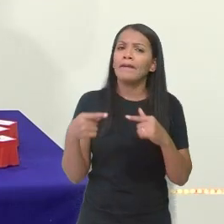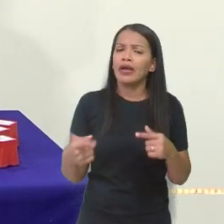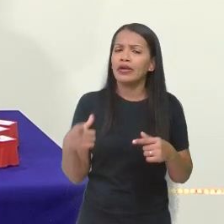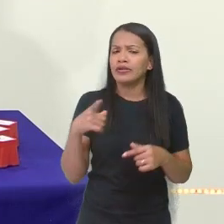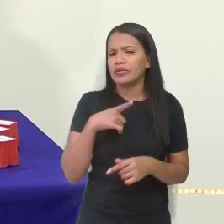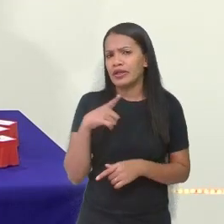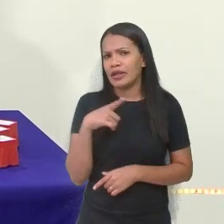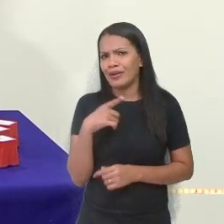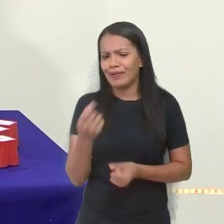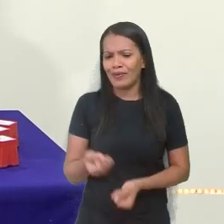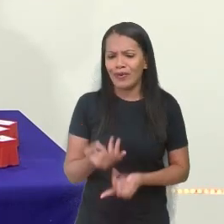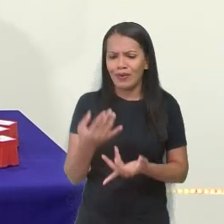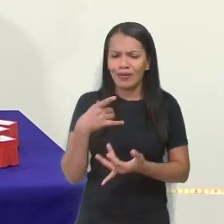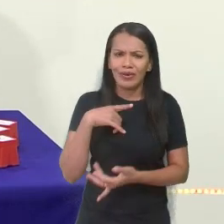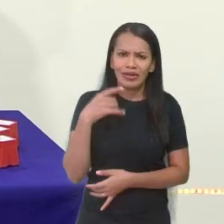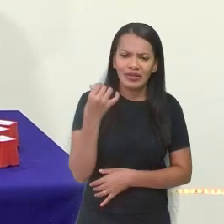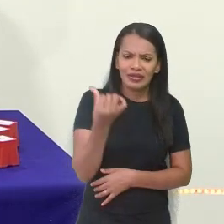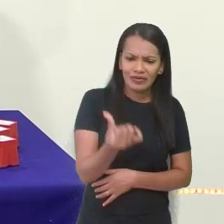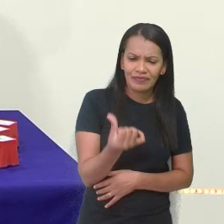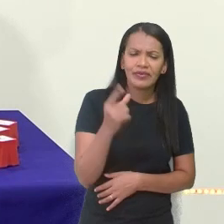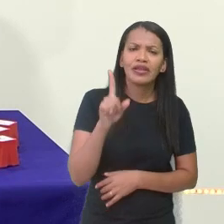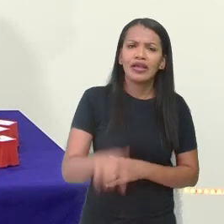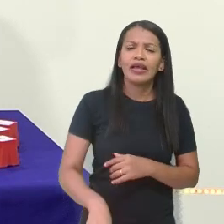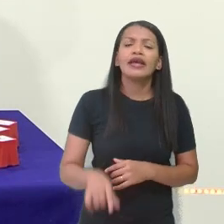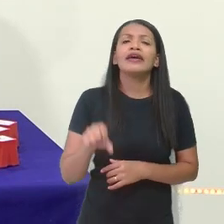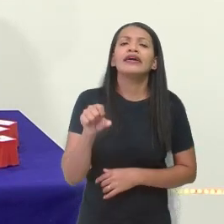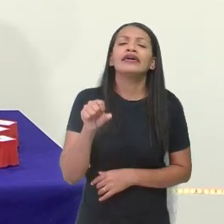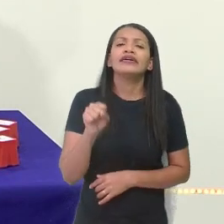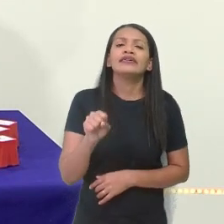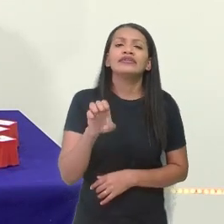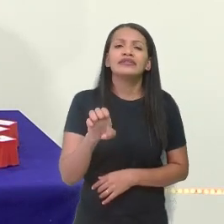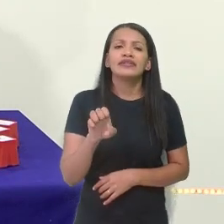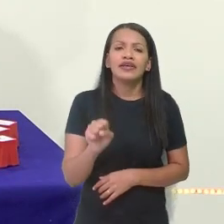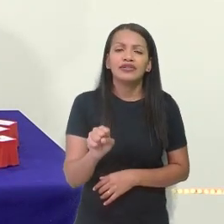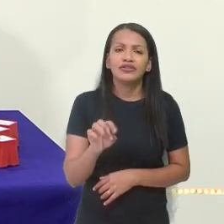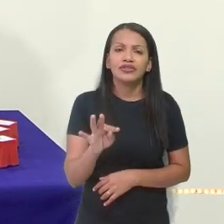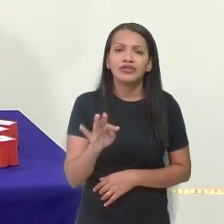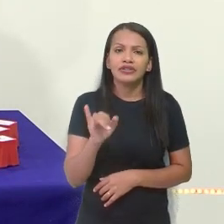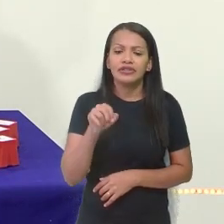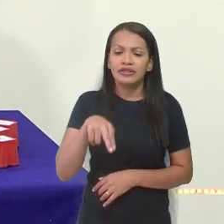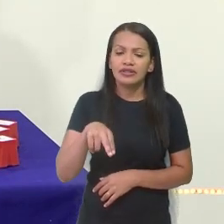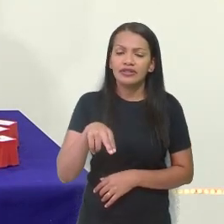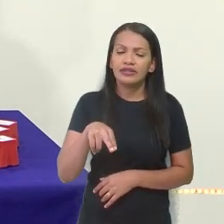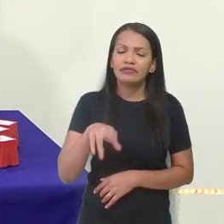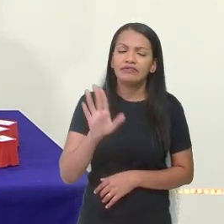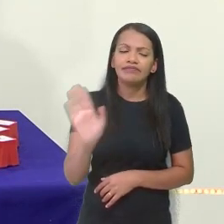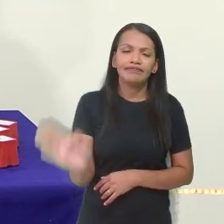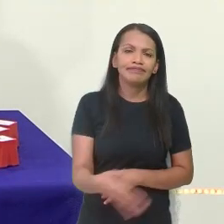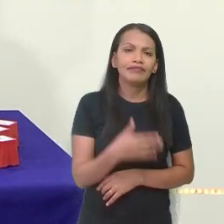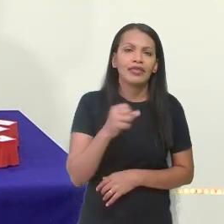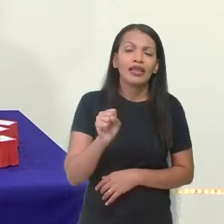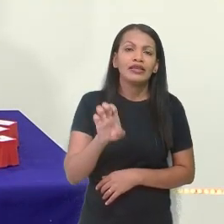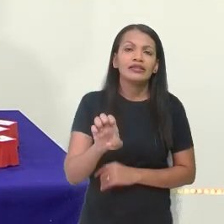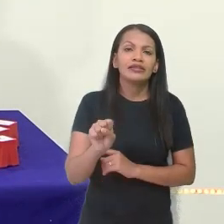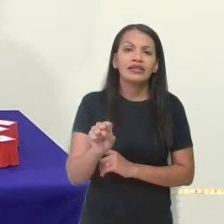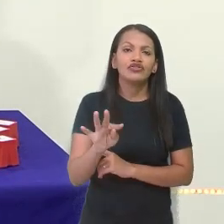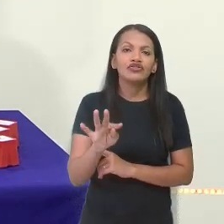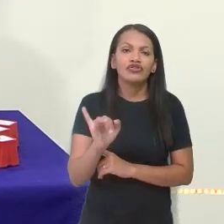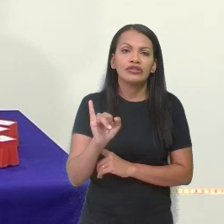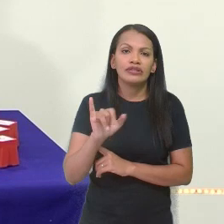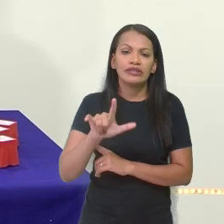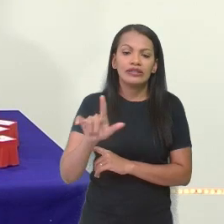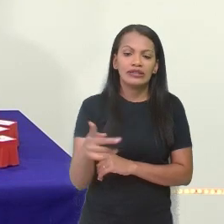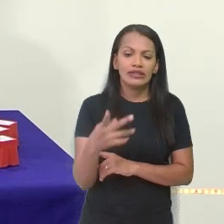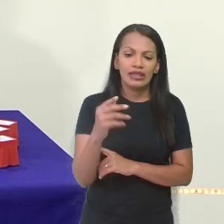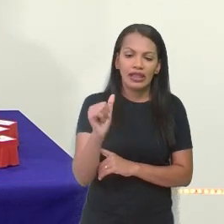que tem 6 versos, a gente chama de sextilhas, não é? E assim por diante. Mas é comum nos poemas infantis